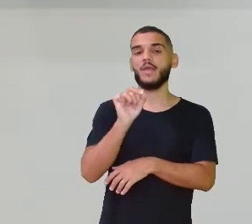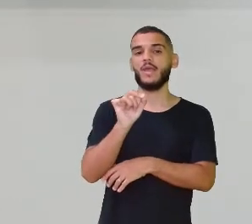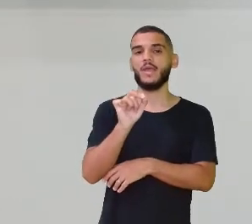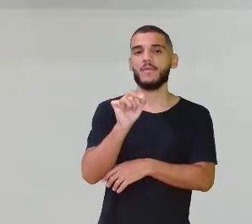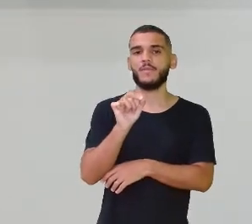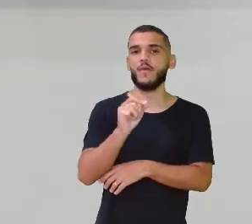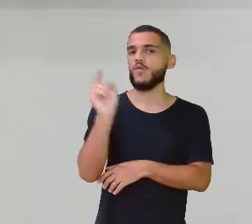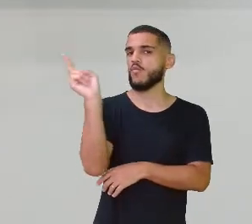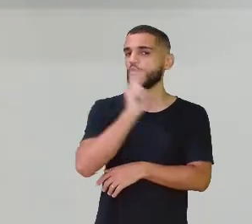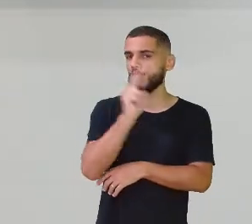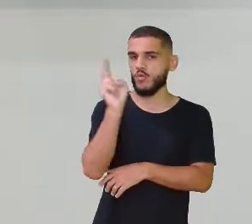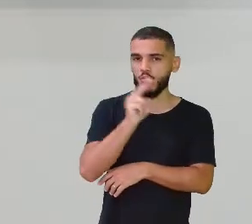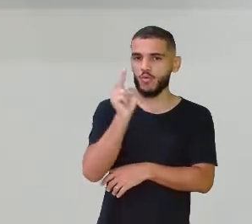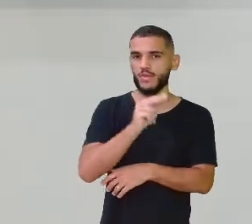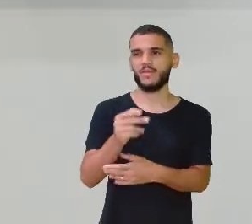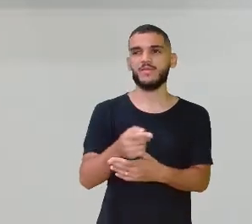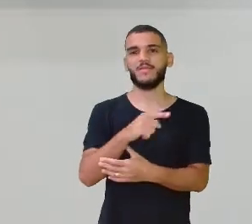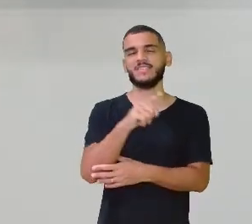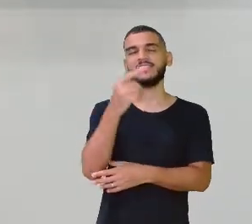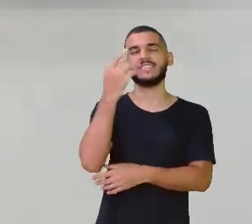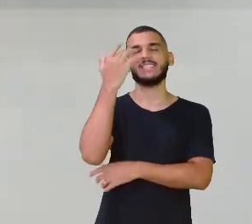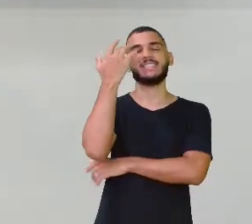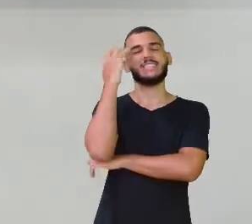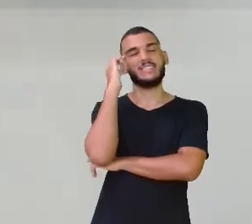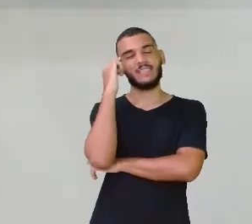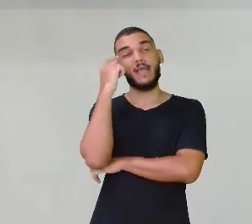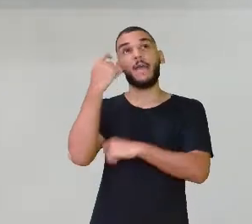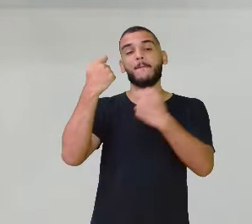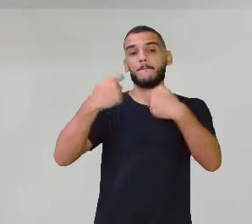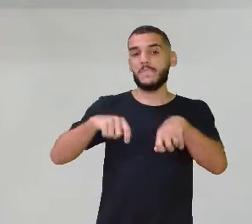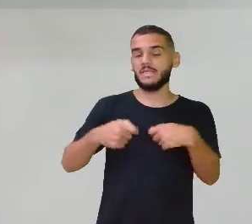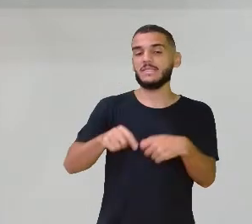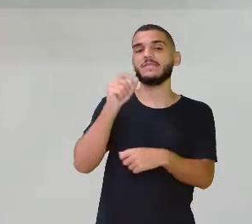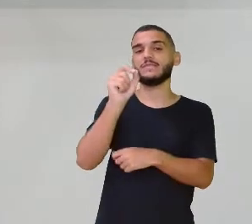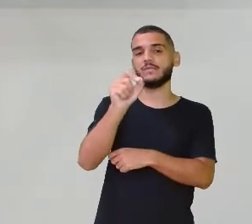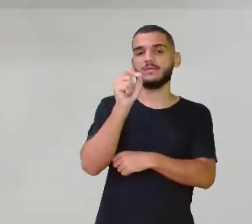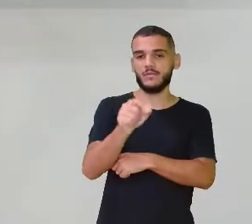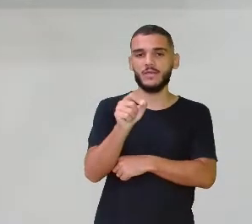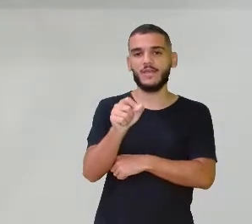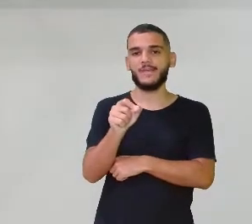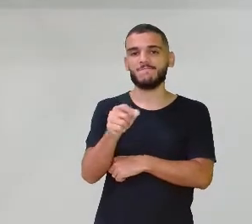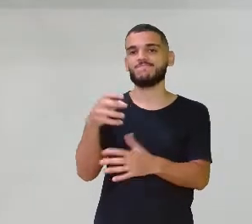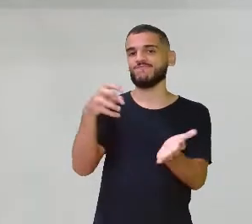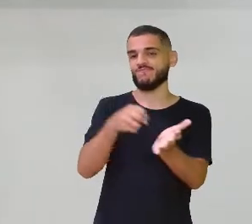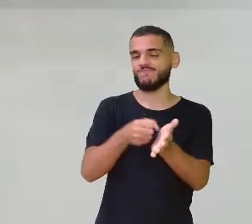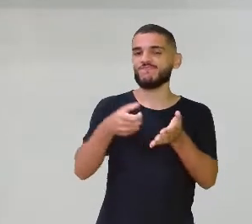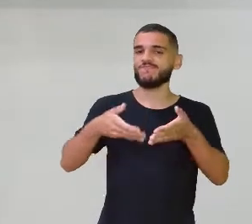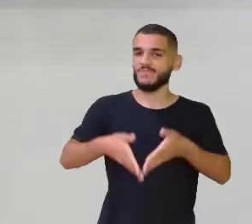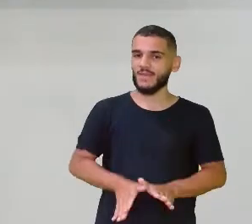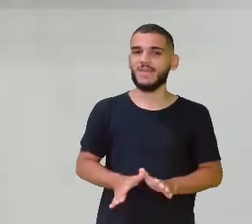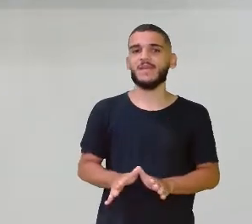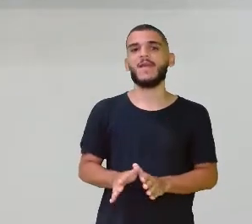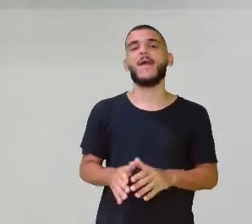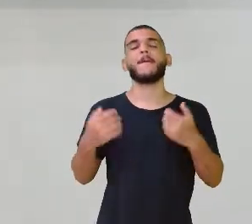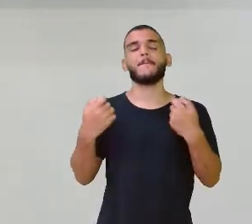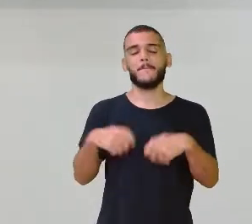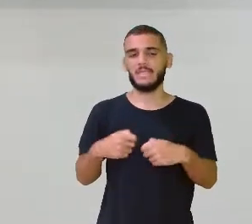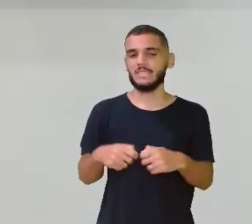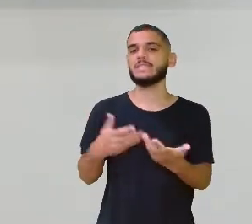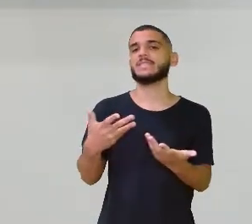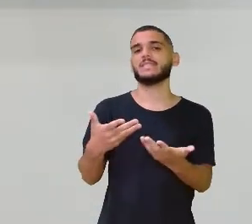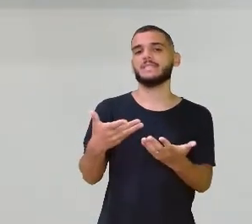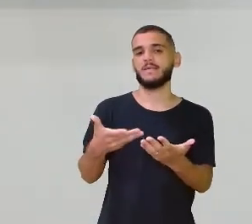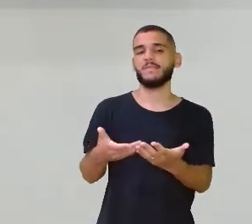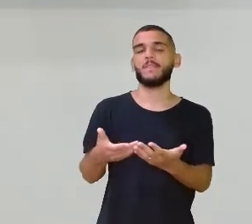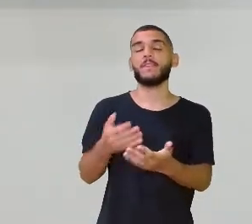E quando você menos imaginar, eita, preciso da minha certidão de nascimento. E agora? Tem que tirar. Se perdeu,